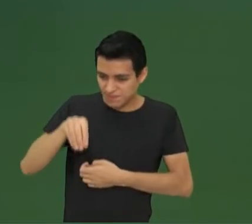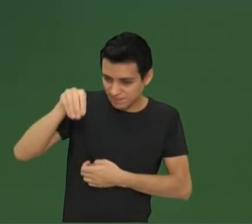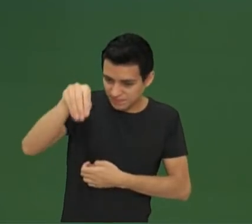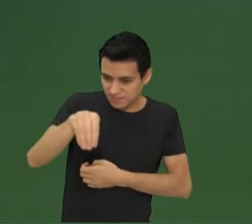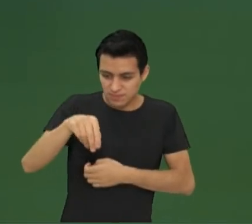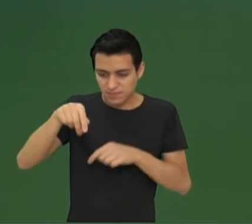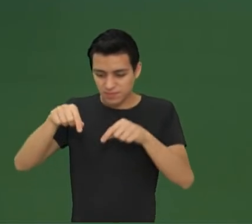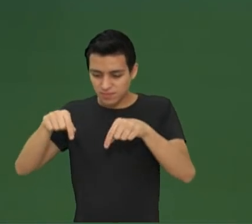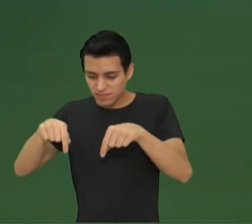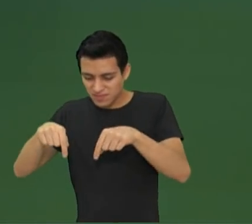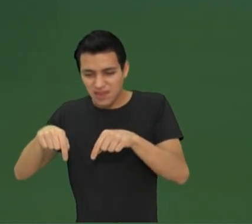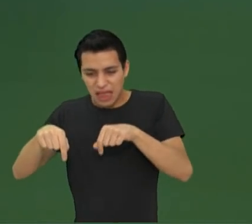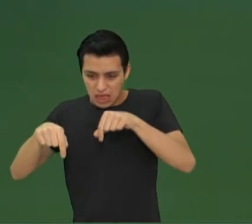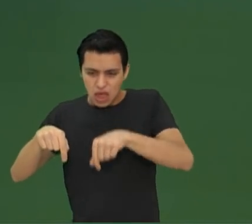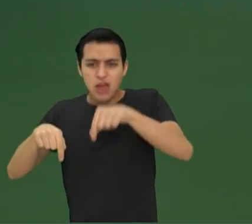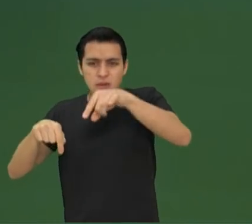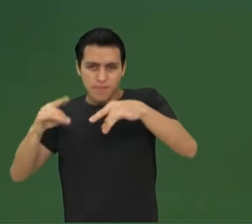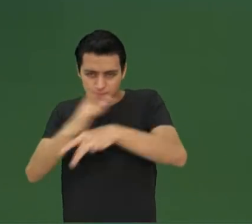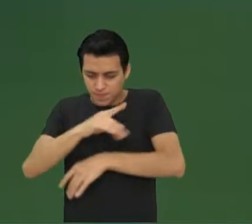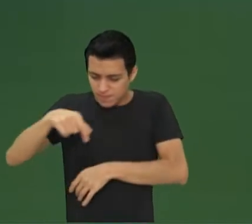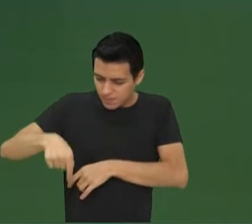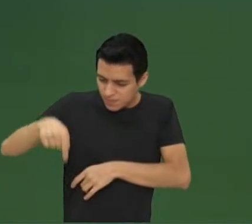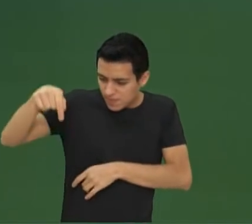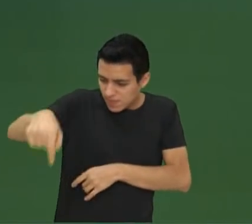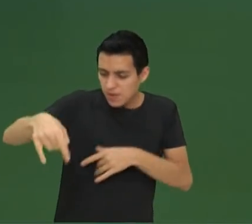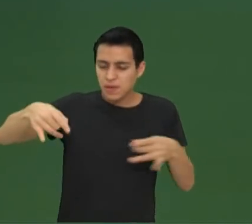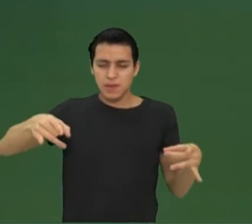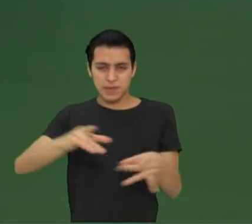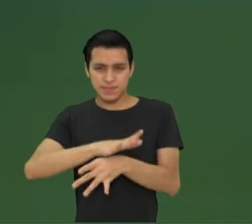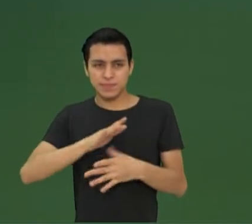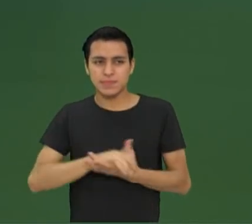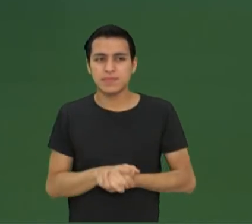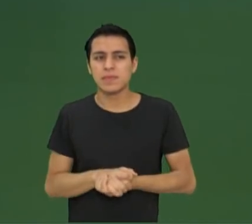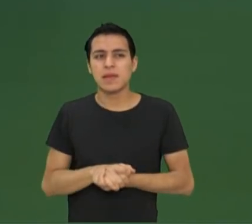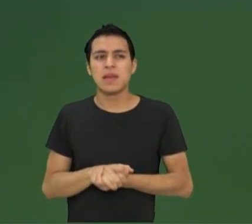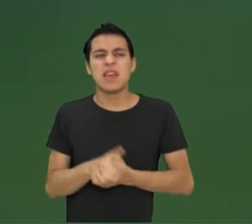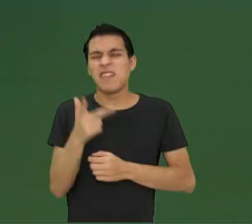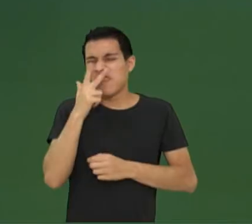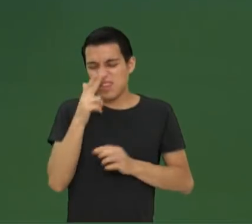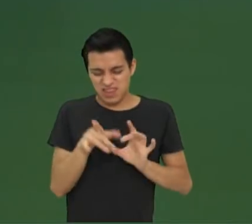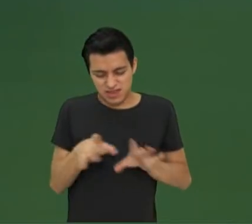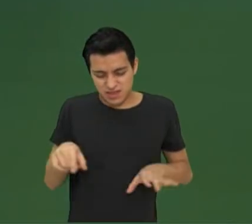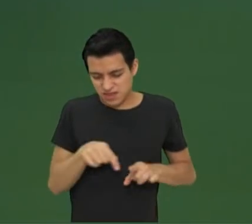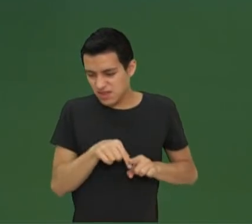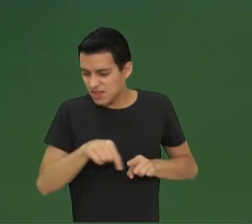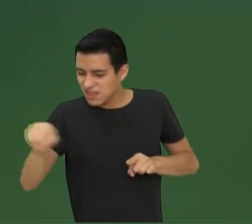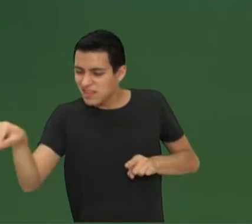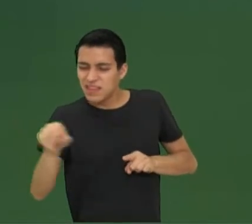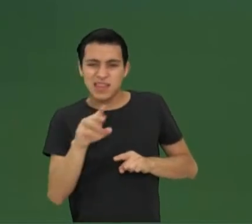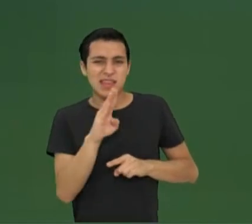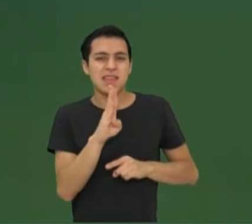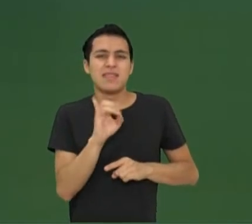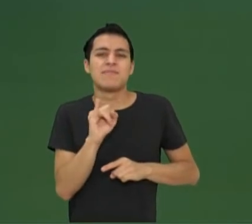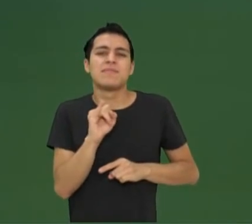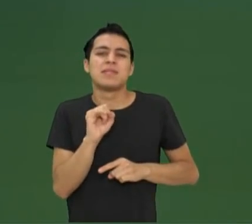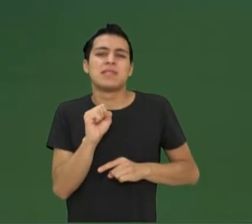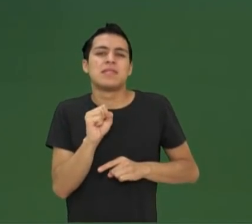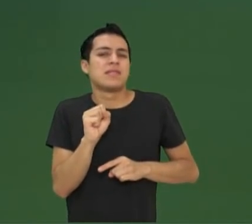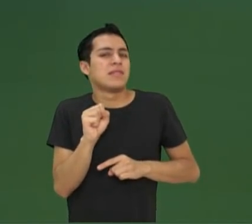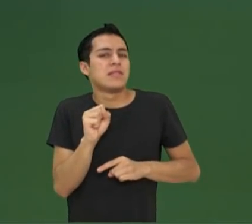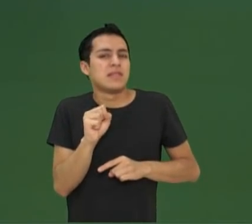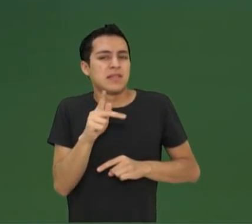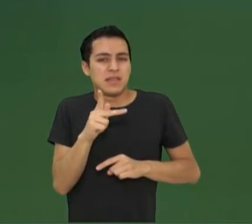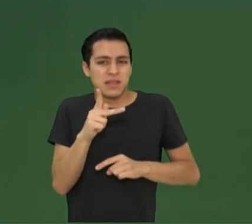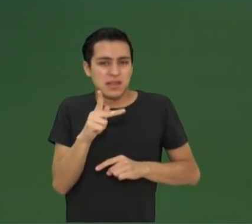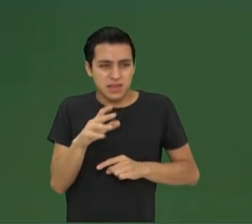pulou lá na frente, ó. Então, joguei para, sei lá, liberar meu bispo, né? Posso pensar. Então, ele pulou 2 casinhas